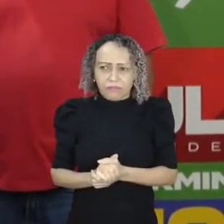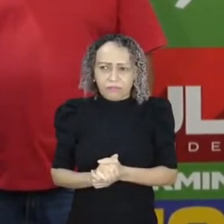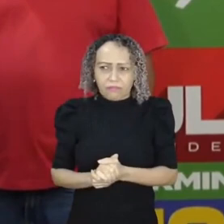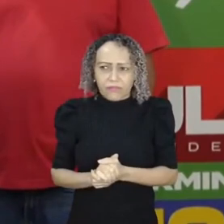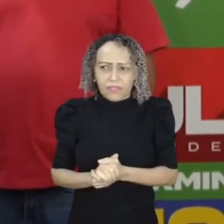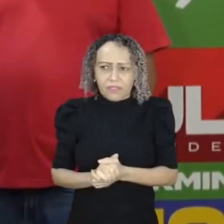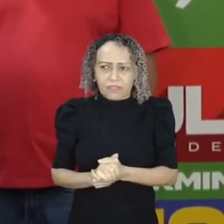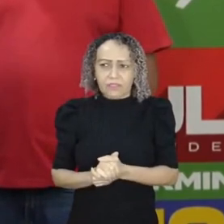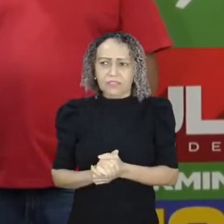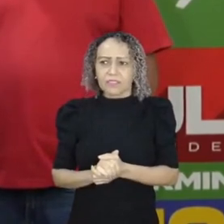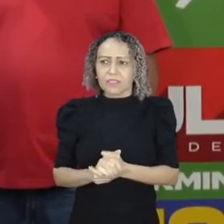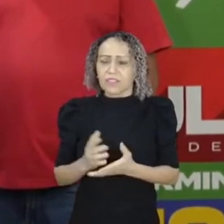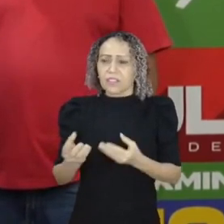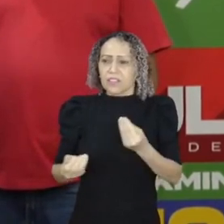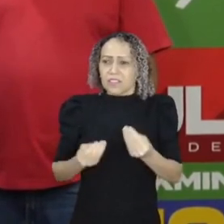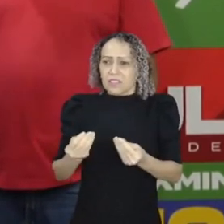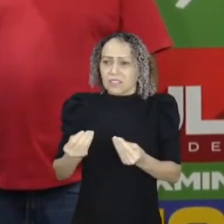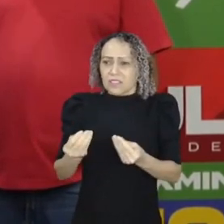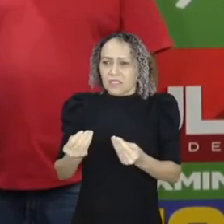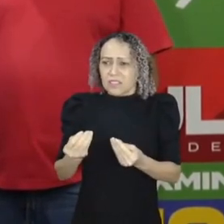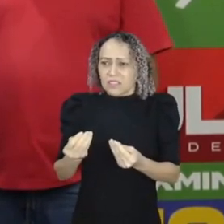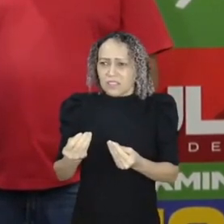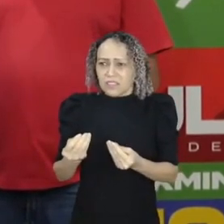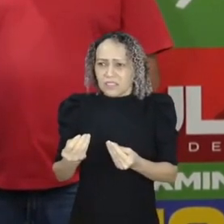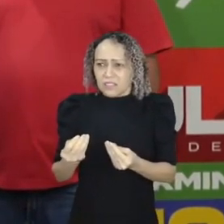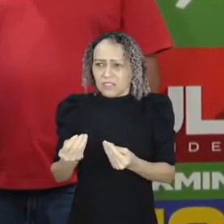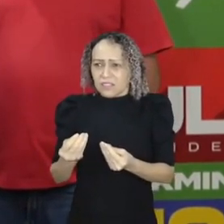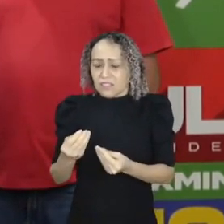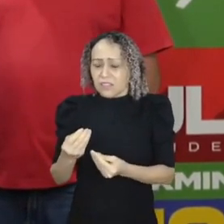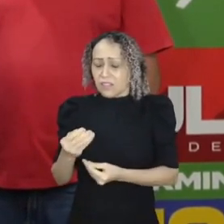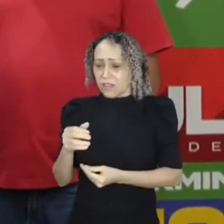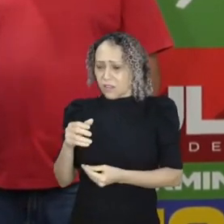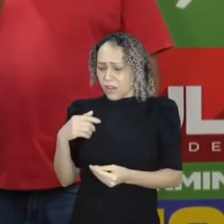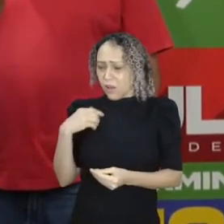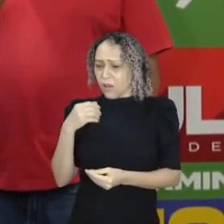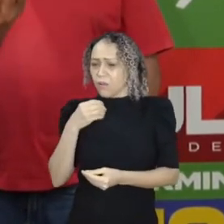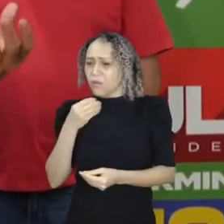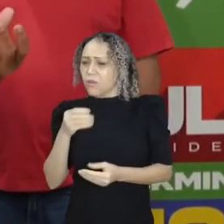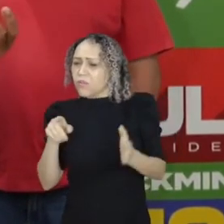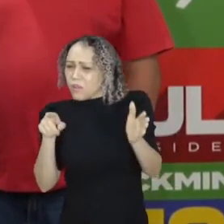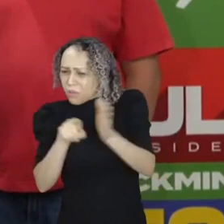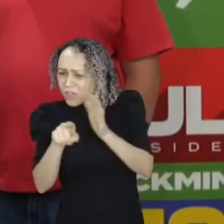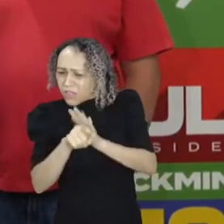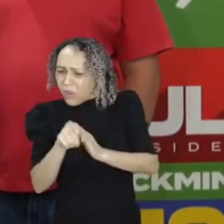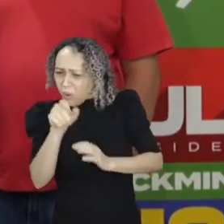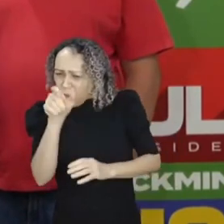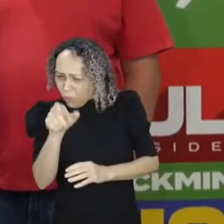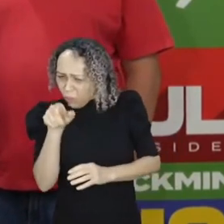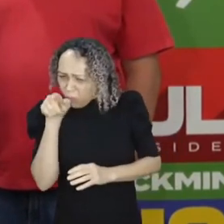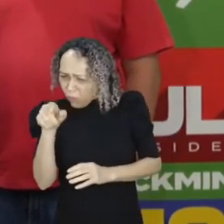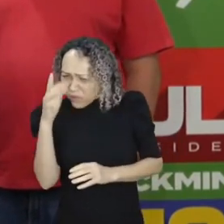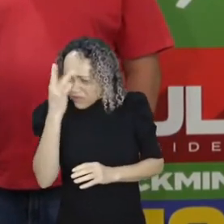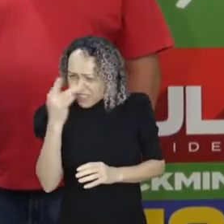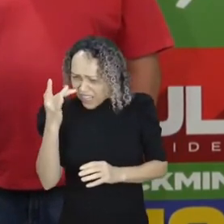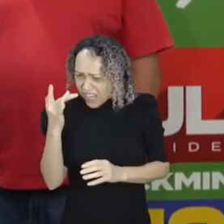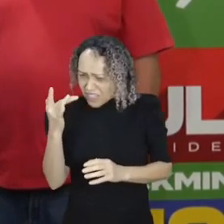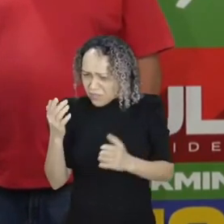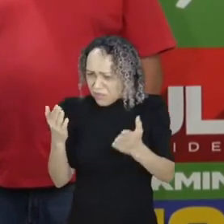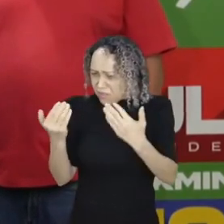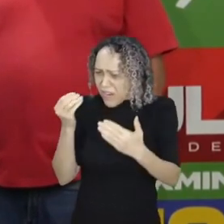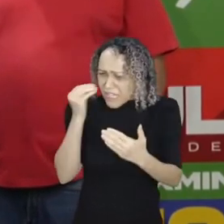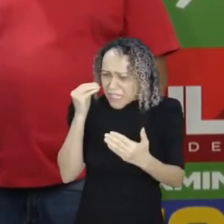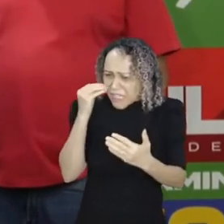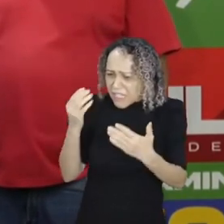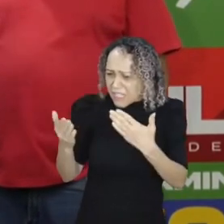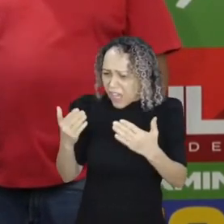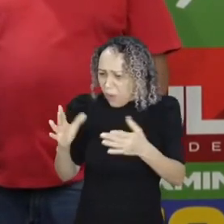Simone? Eu não posso constranger uma pessoa da qualidade da Simone. Uma pessoa que teve o papel. Ela não é de São Paulo. Ela é do Mato